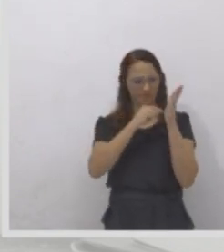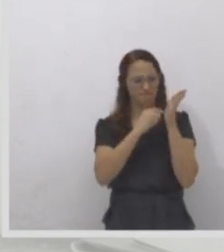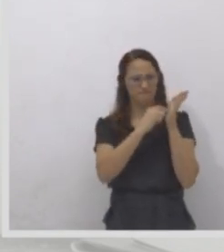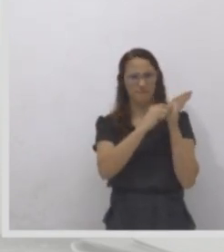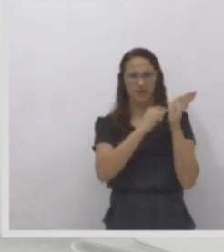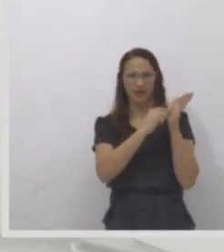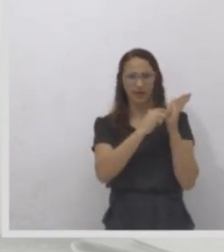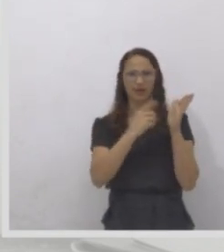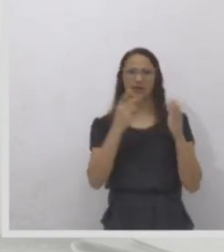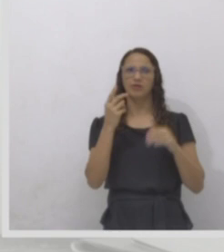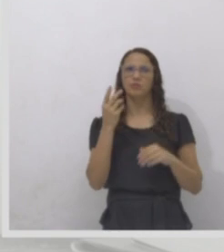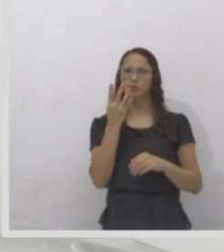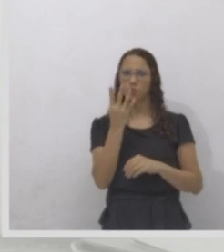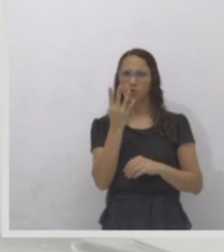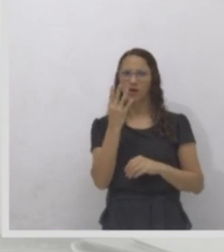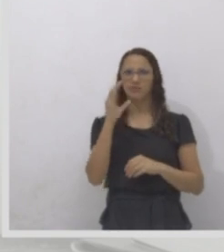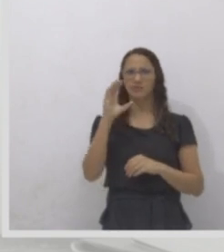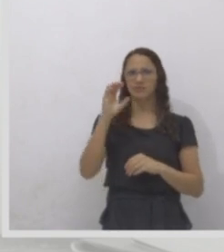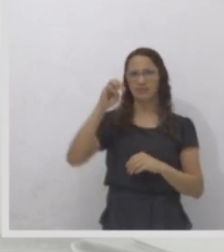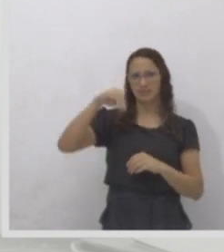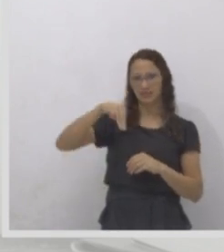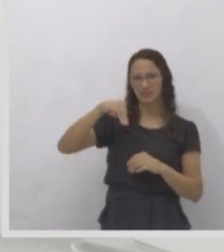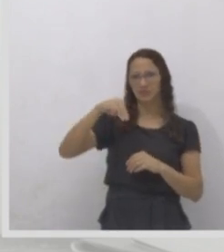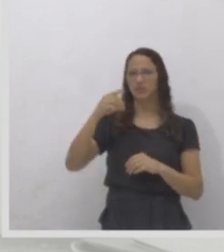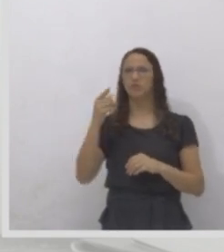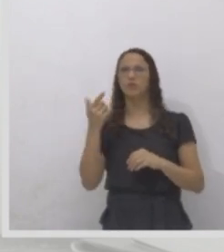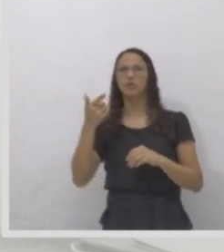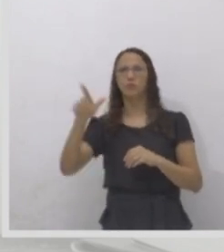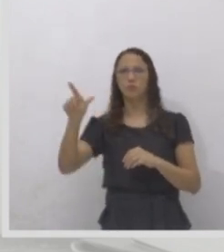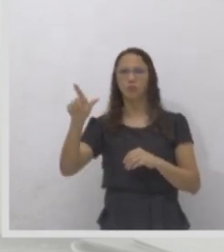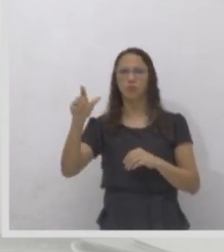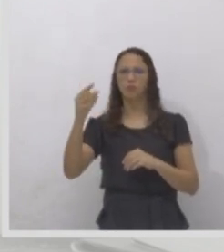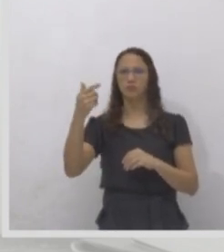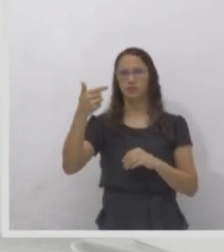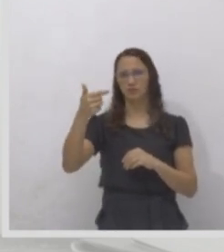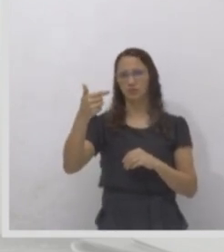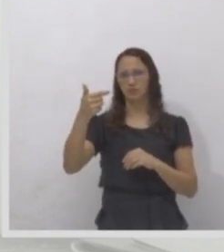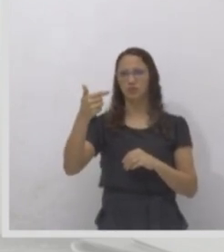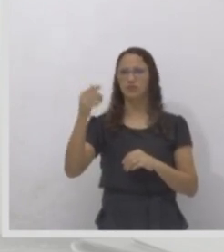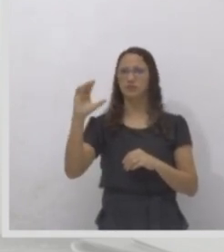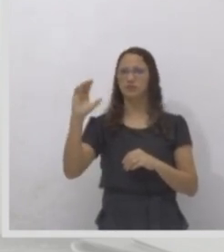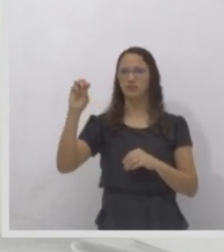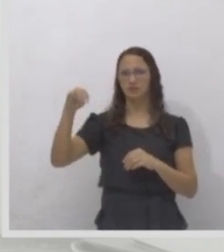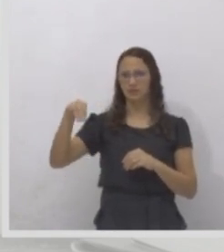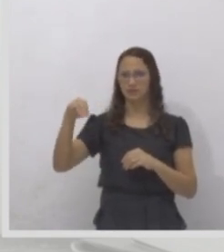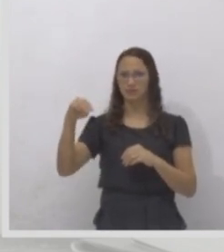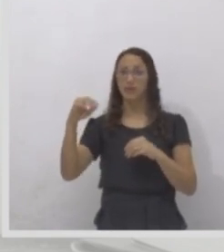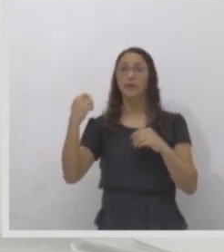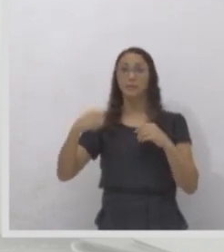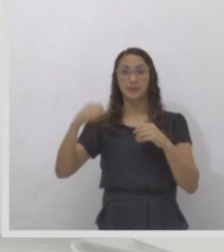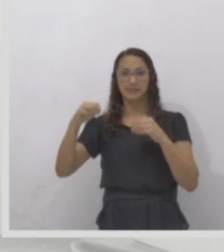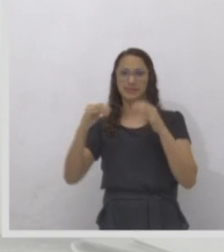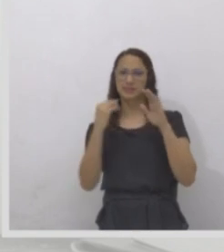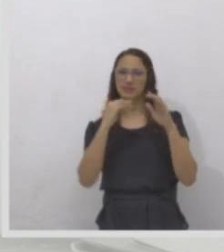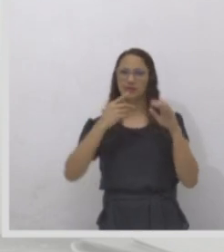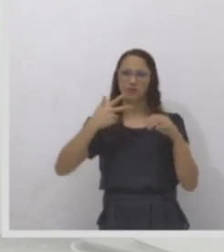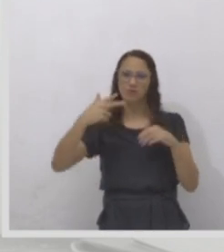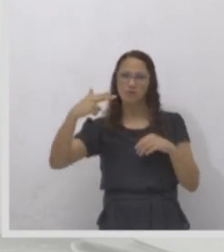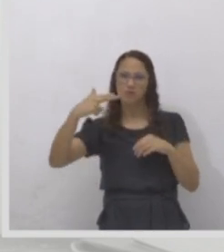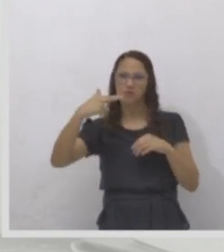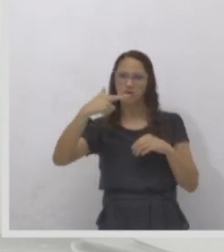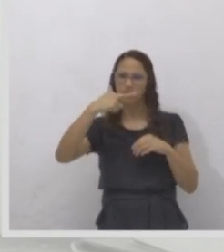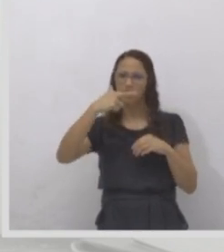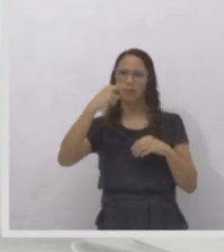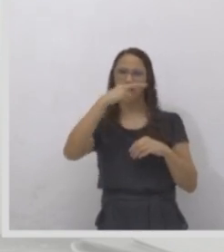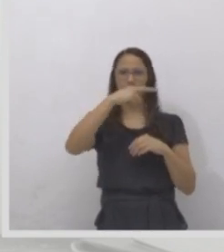com 2 centímetros. Essas marcações aí, né, você vai precisar cortar para que passem as duas asas, a asa maior